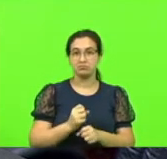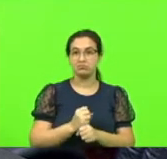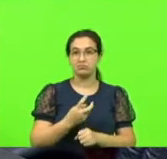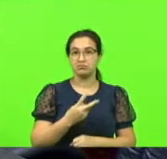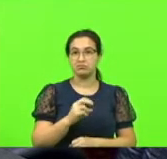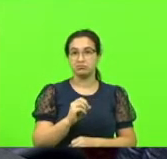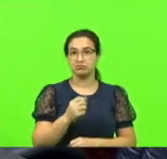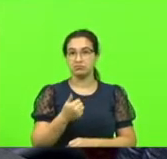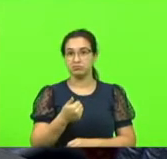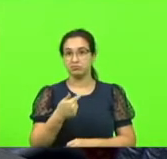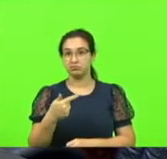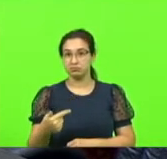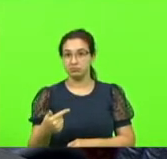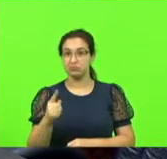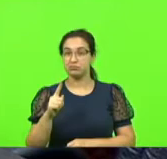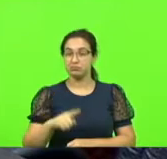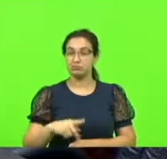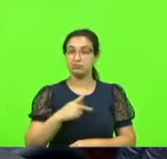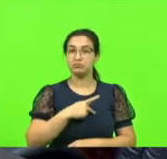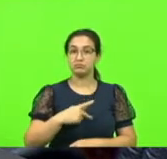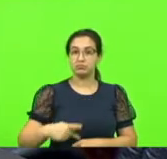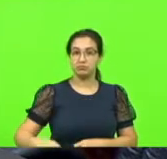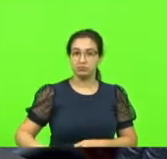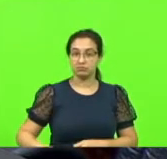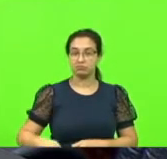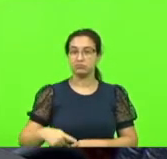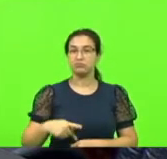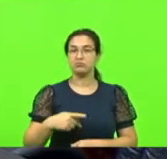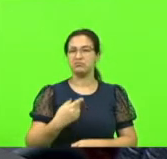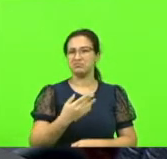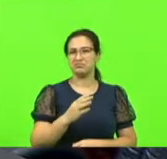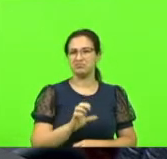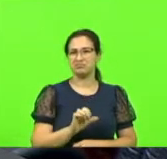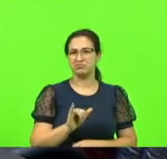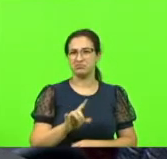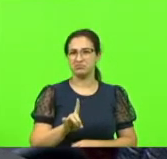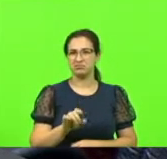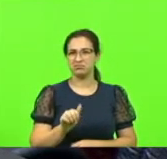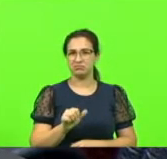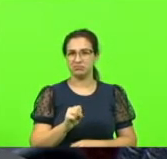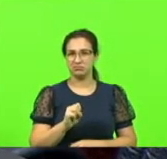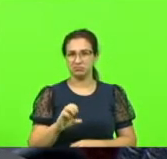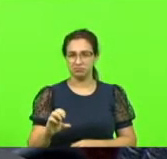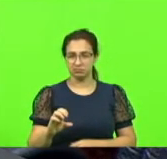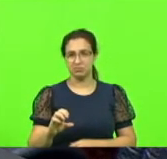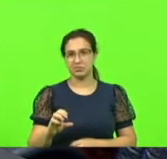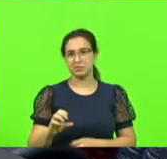pelo então presidente da SIDASC da época, Enori Barbieri,